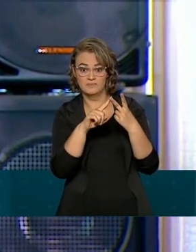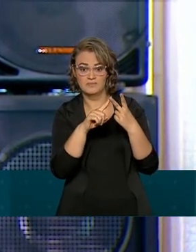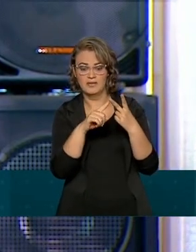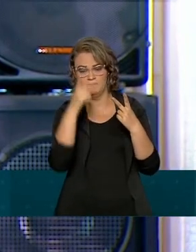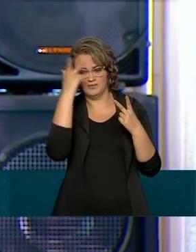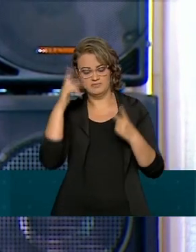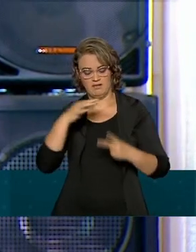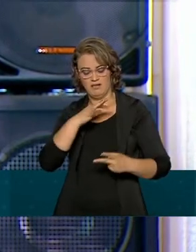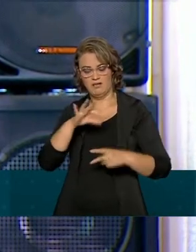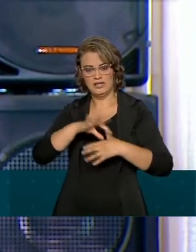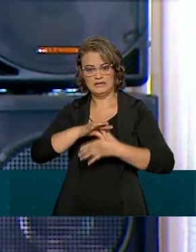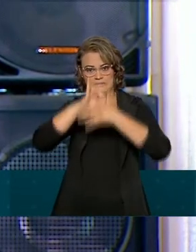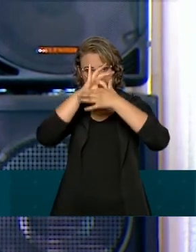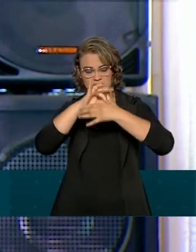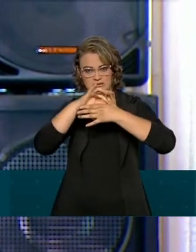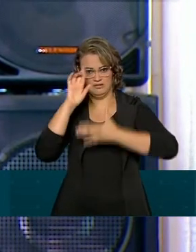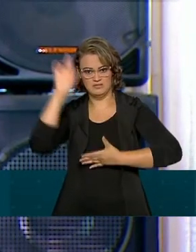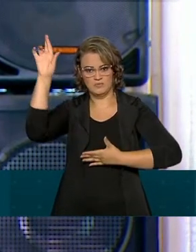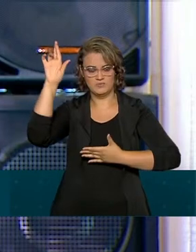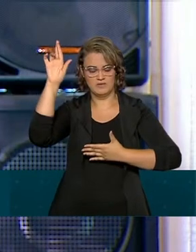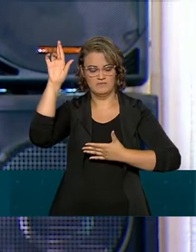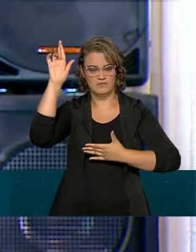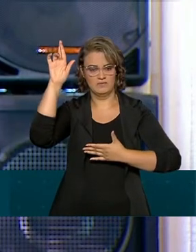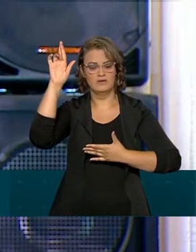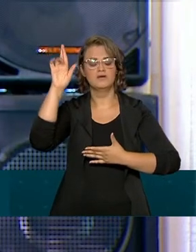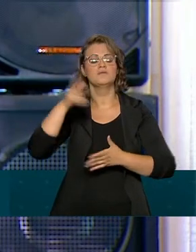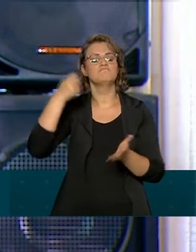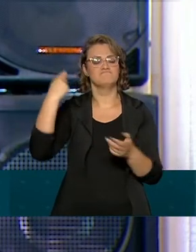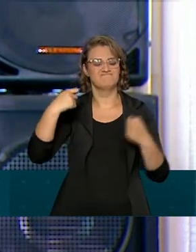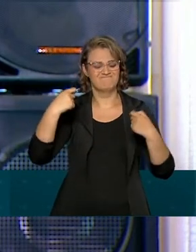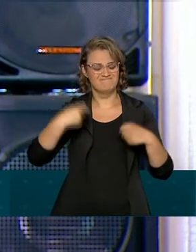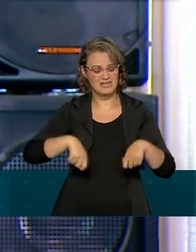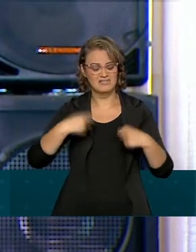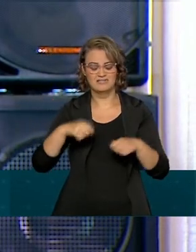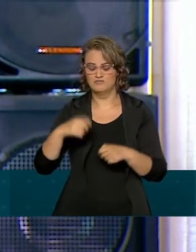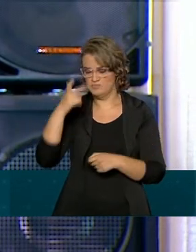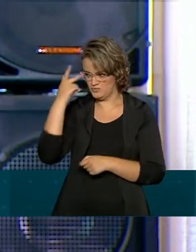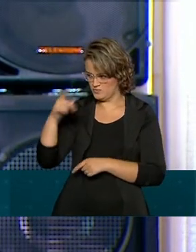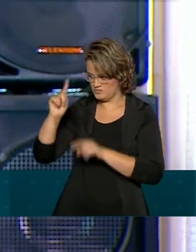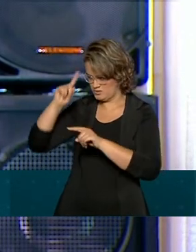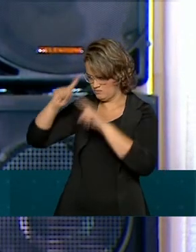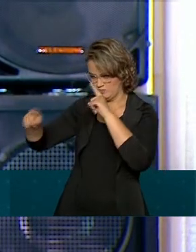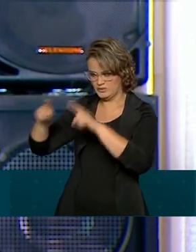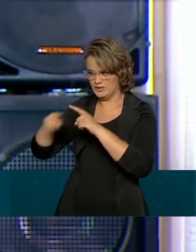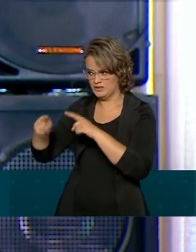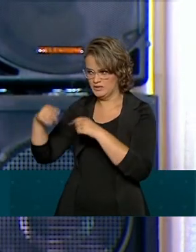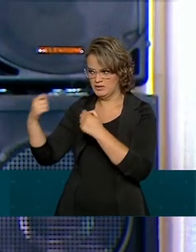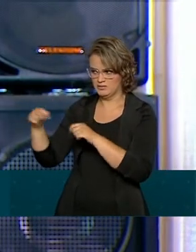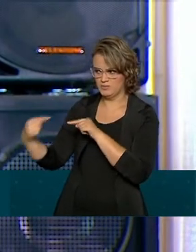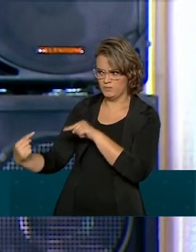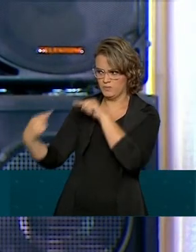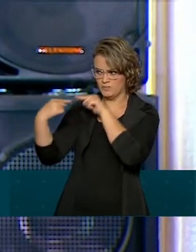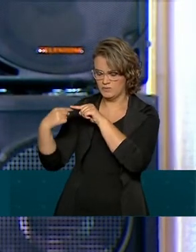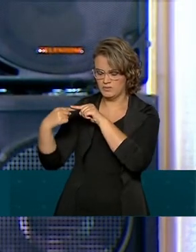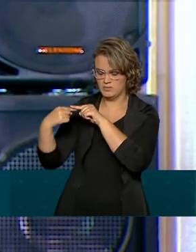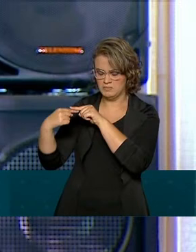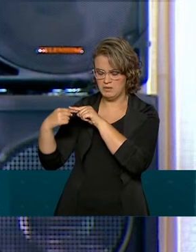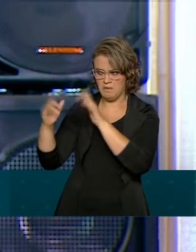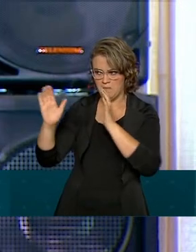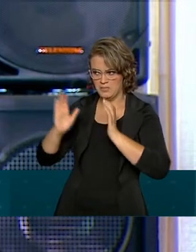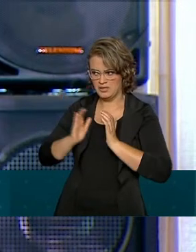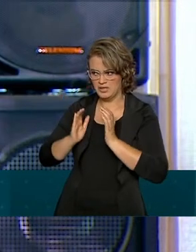como líder chefe ou responsável exige de seus subordinados o máximo de aplicação